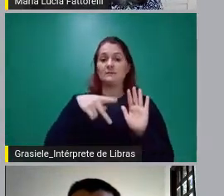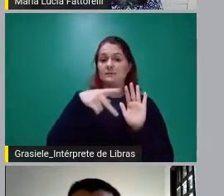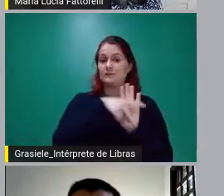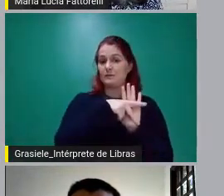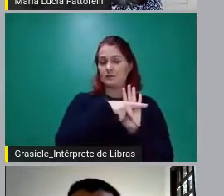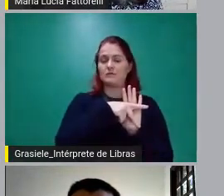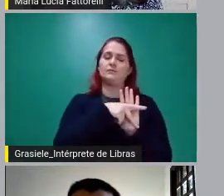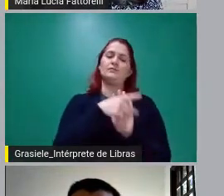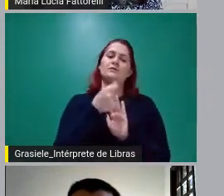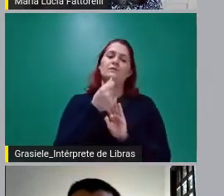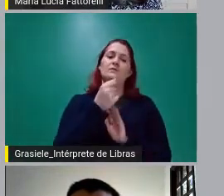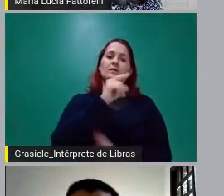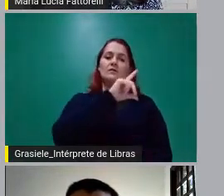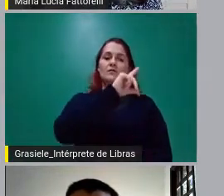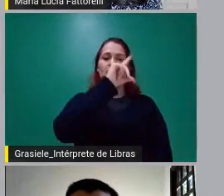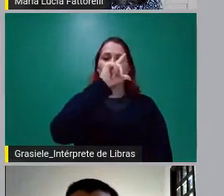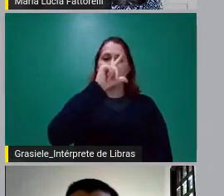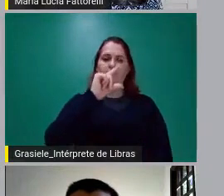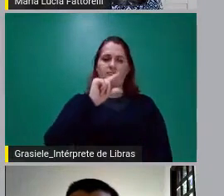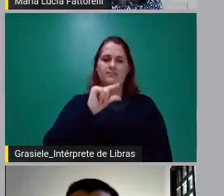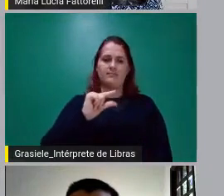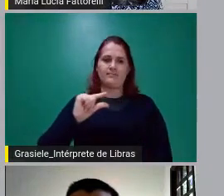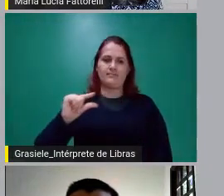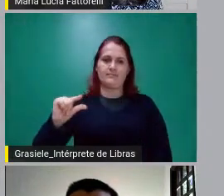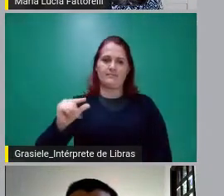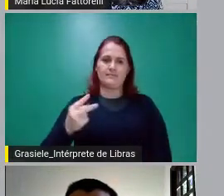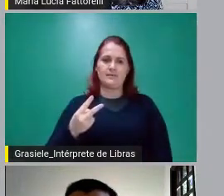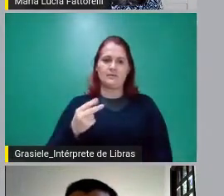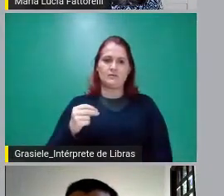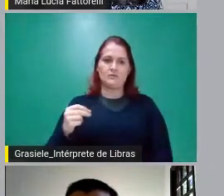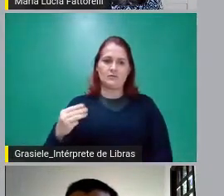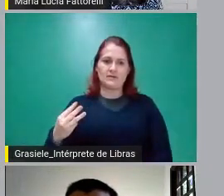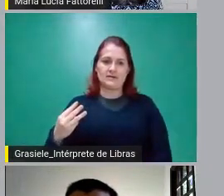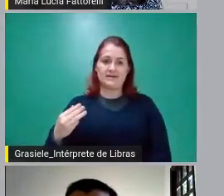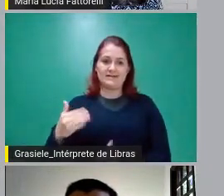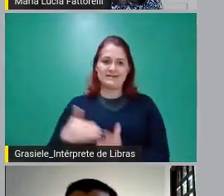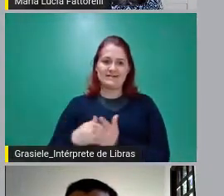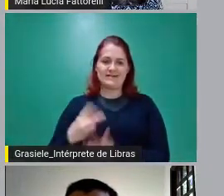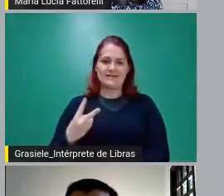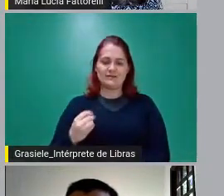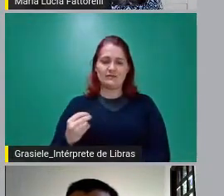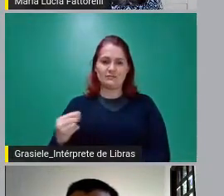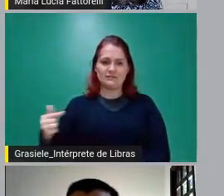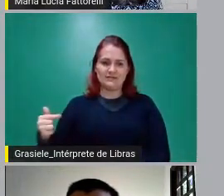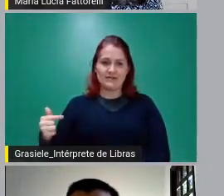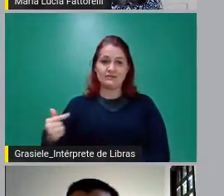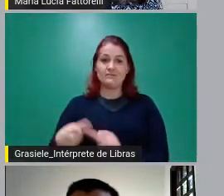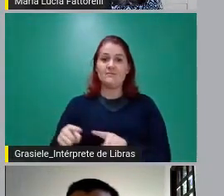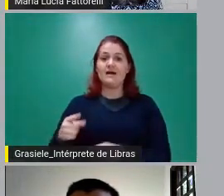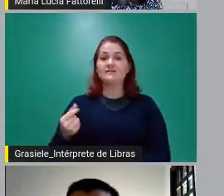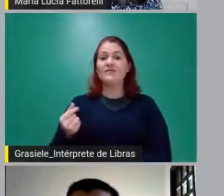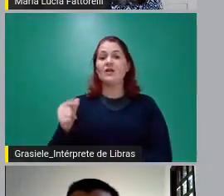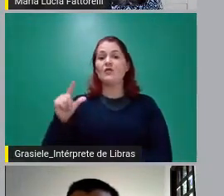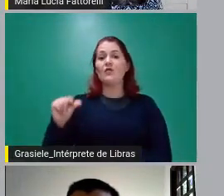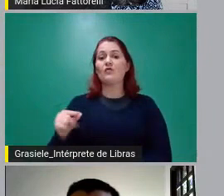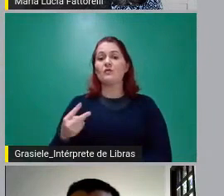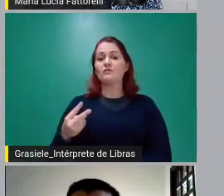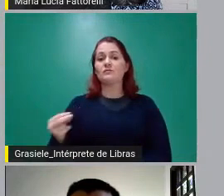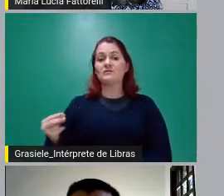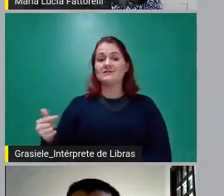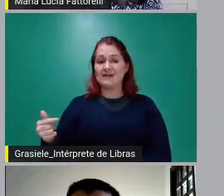ali a partir de 2003 até 2007, mesmo os valores mais baixos de 2007 são valores